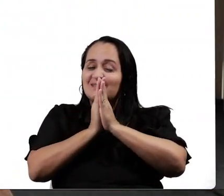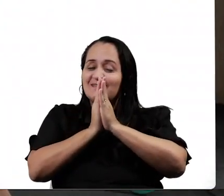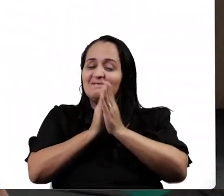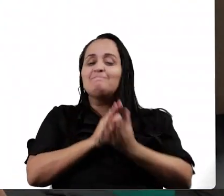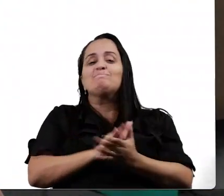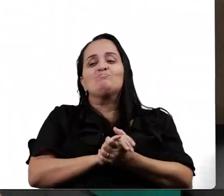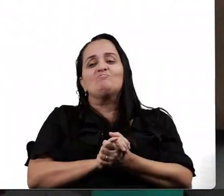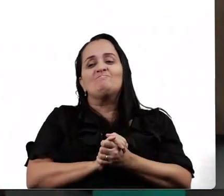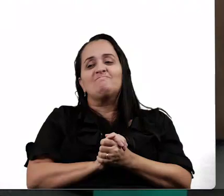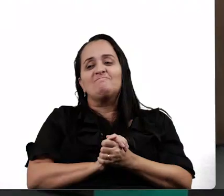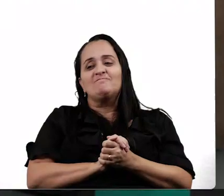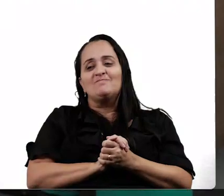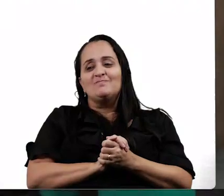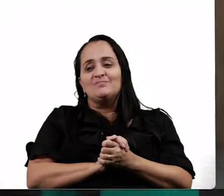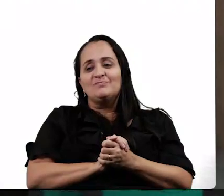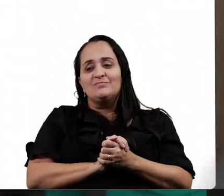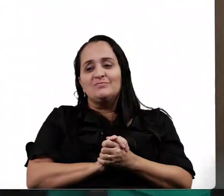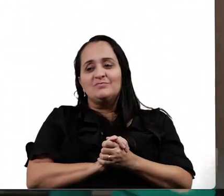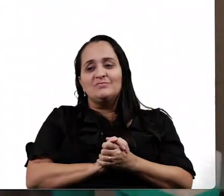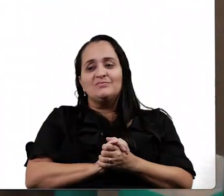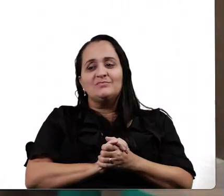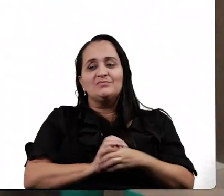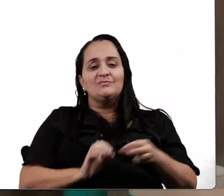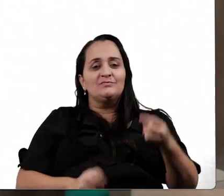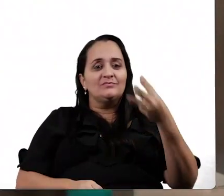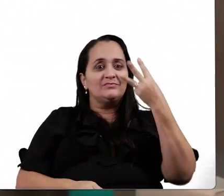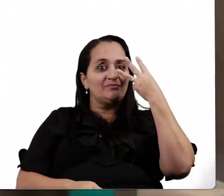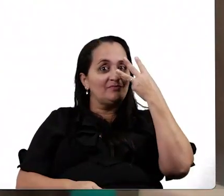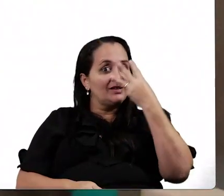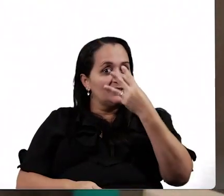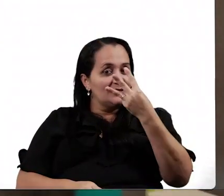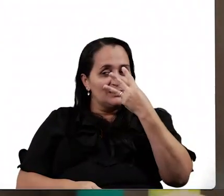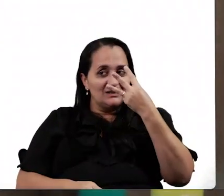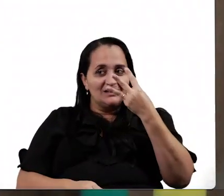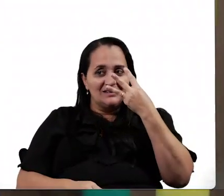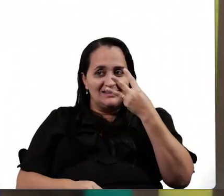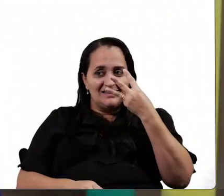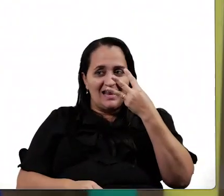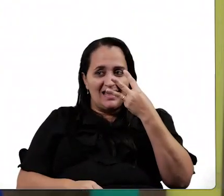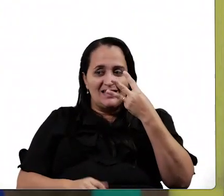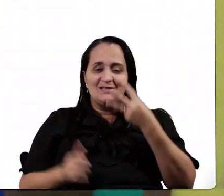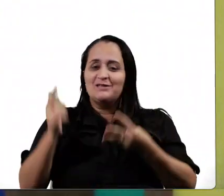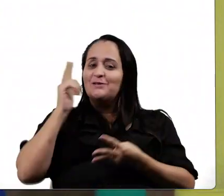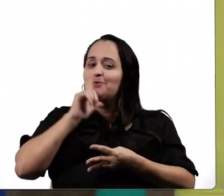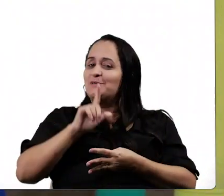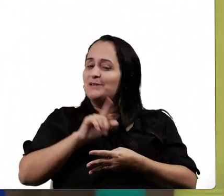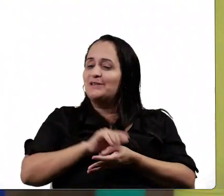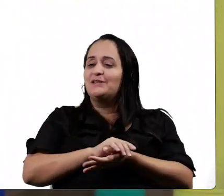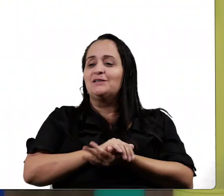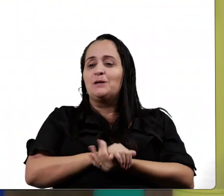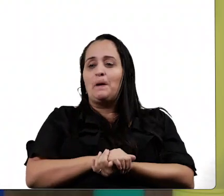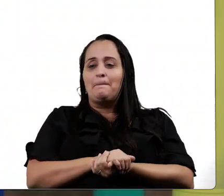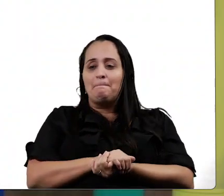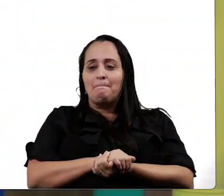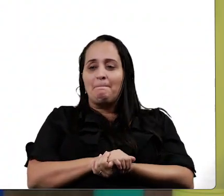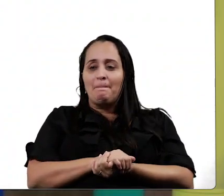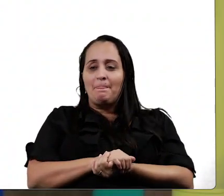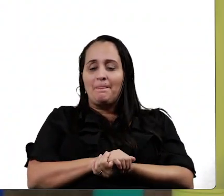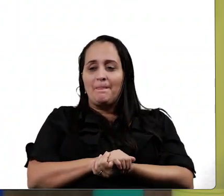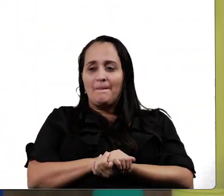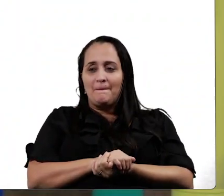e olha aqui três boliches eu derrubei TR então